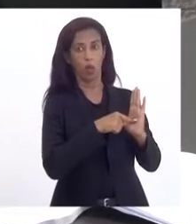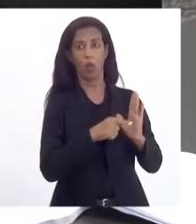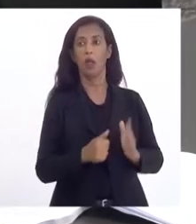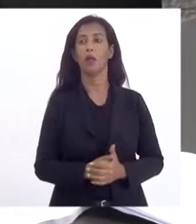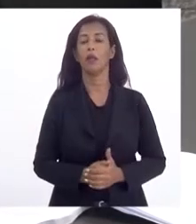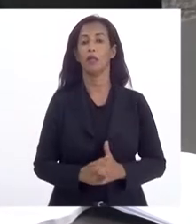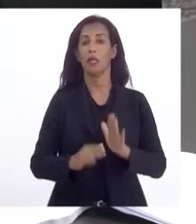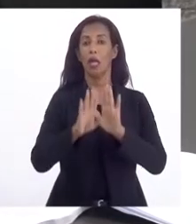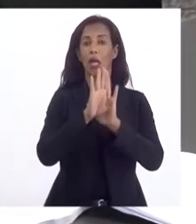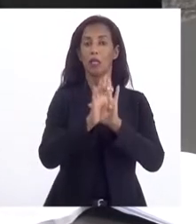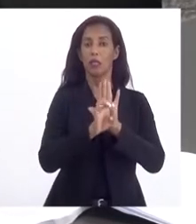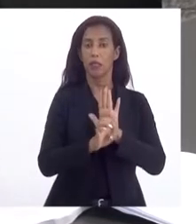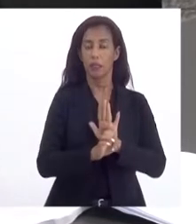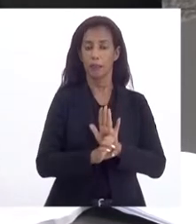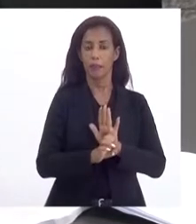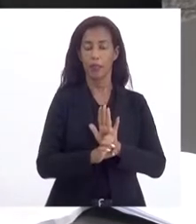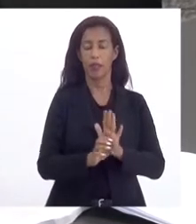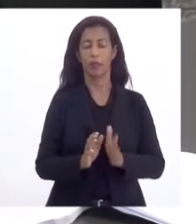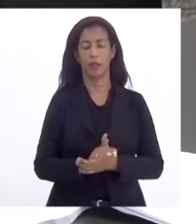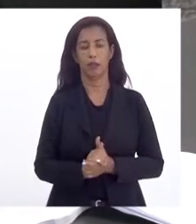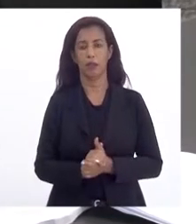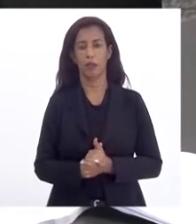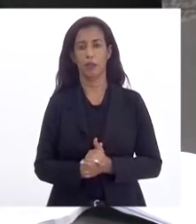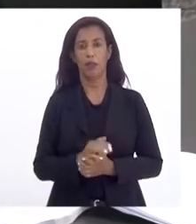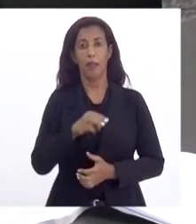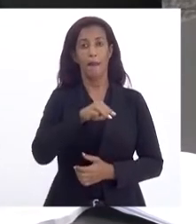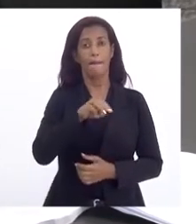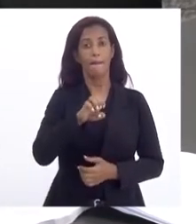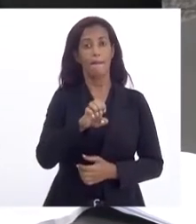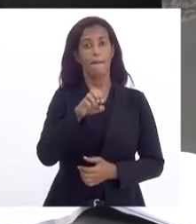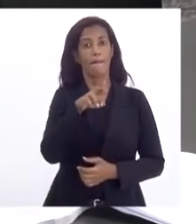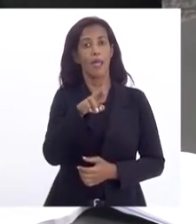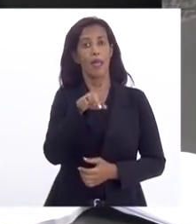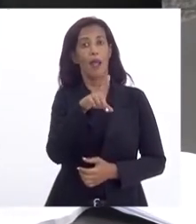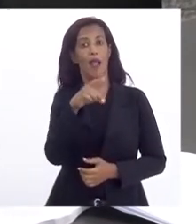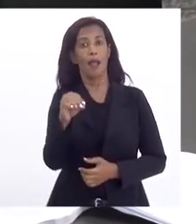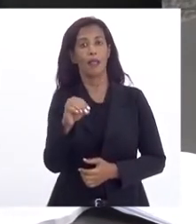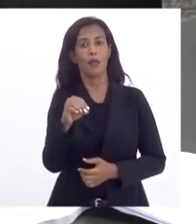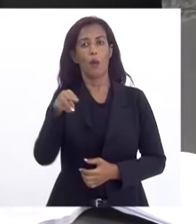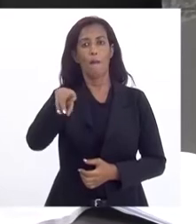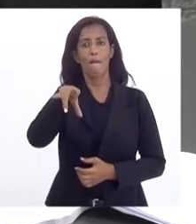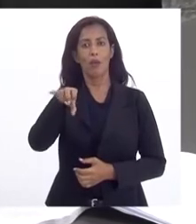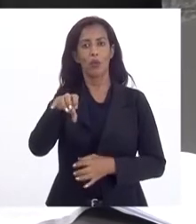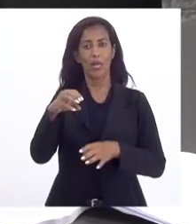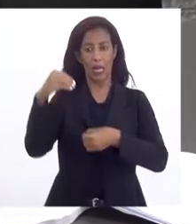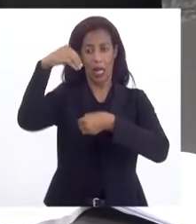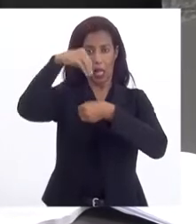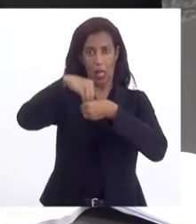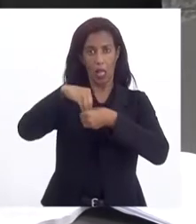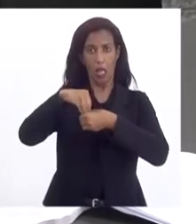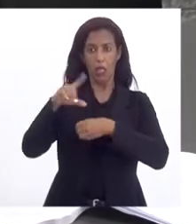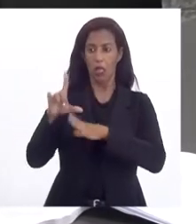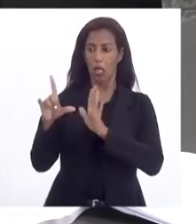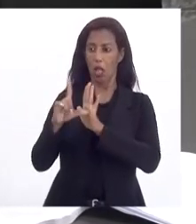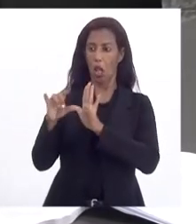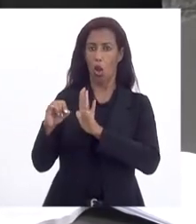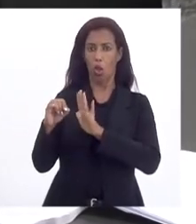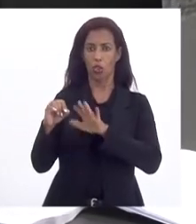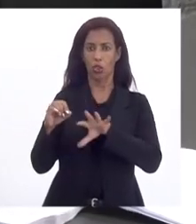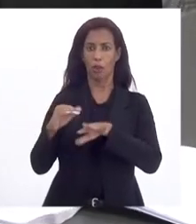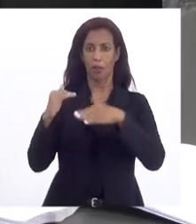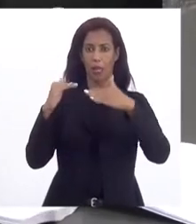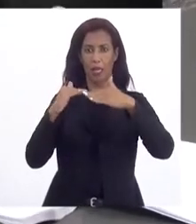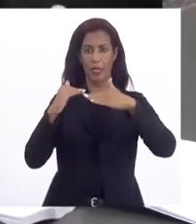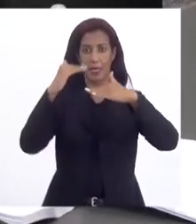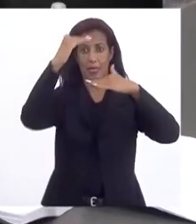Porque as emendas são para... Porque, assim, o Mercadão de Madureira tem pavimentos distintos. São dois pavimentos.